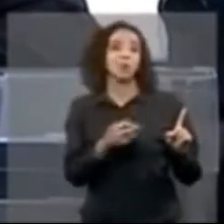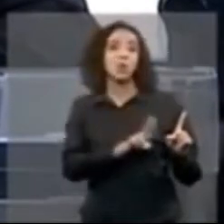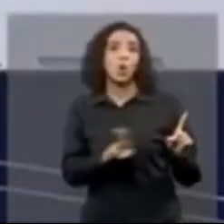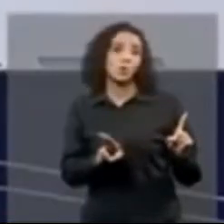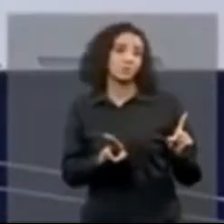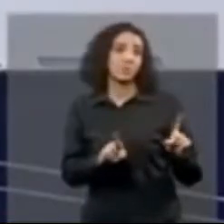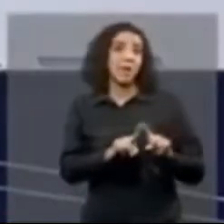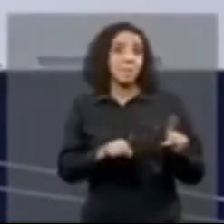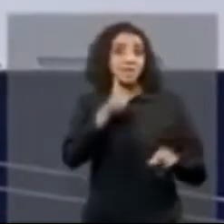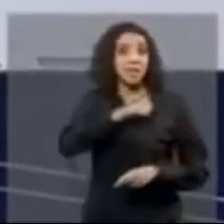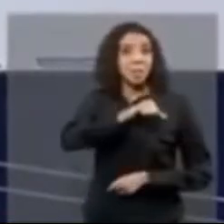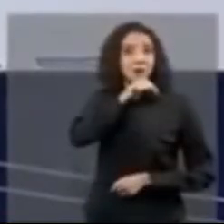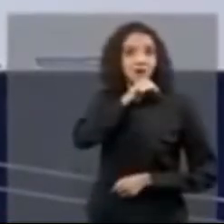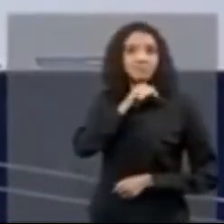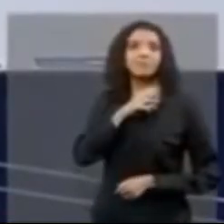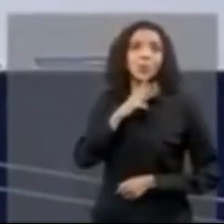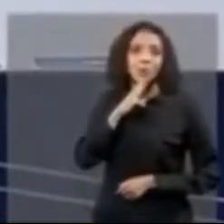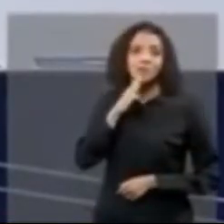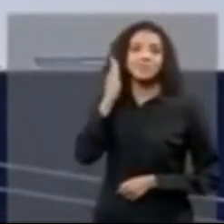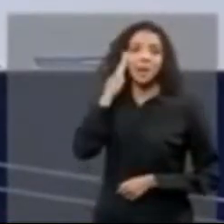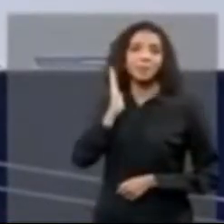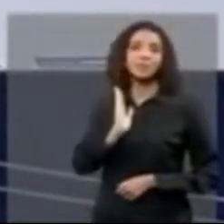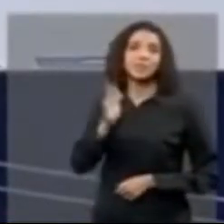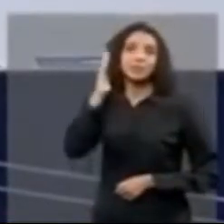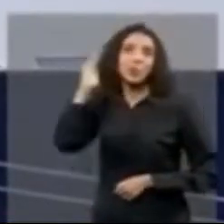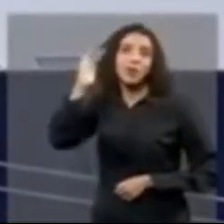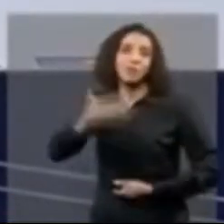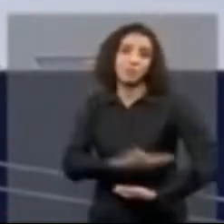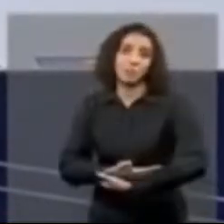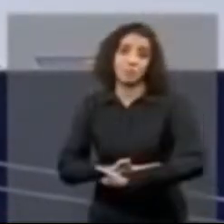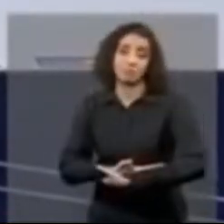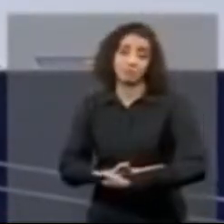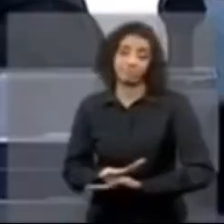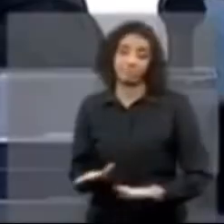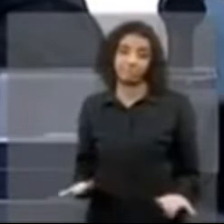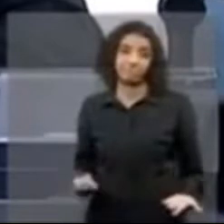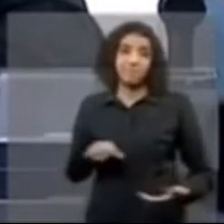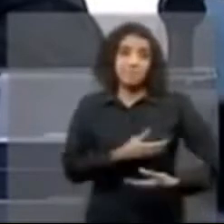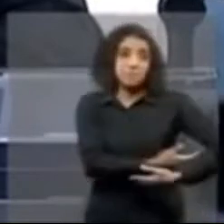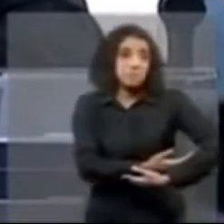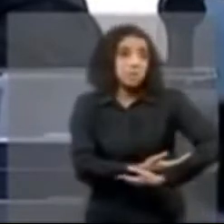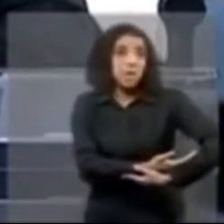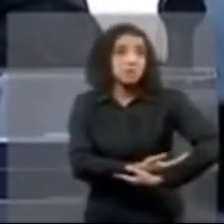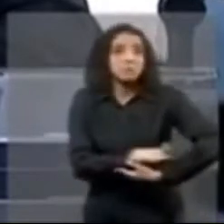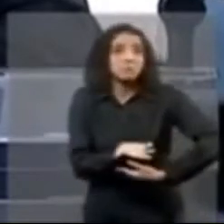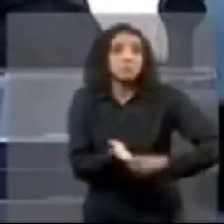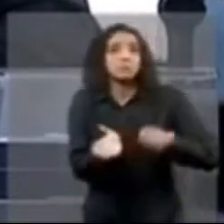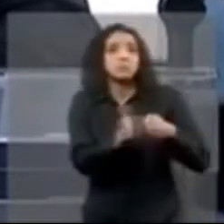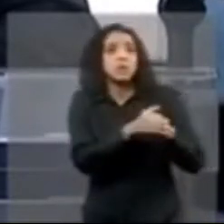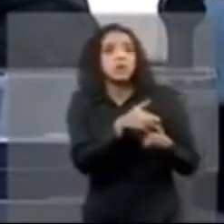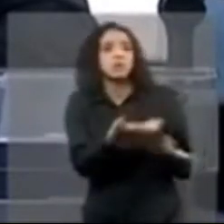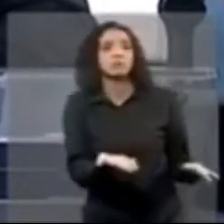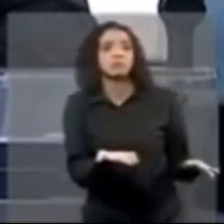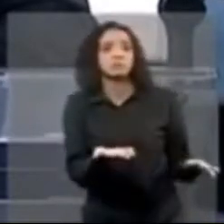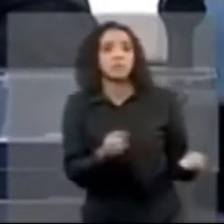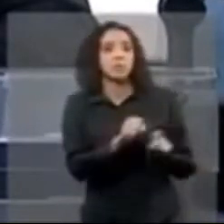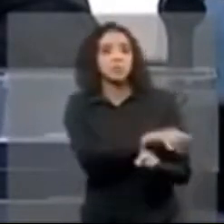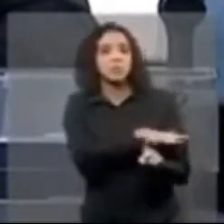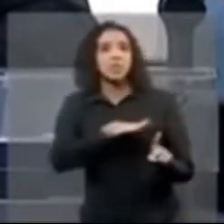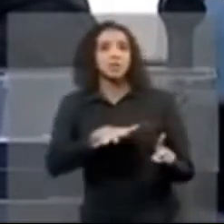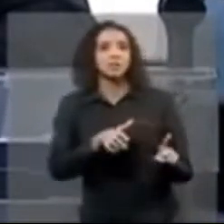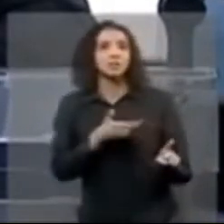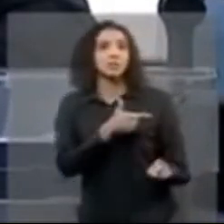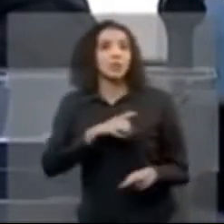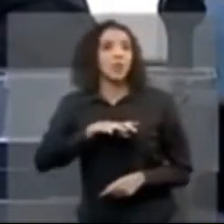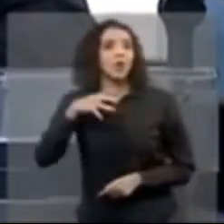já o sabiam. Essas crianças anônimas, que a sociedade não tem coragem de nominá-las e as esconde